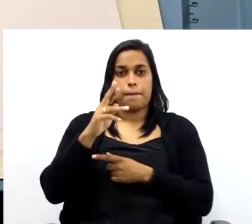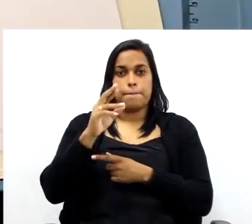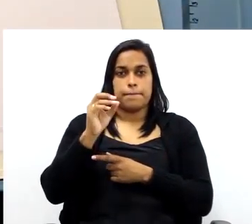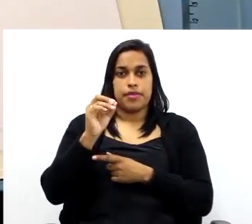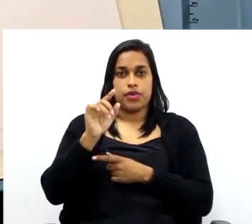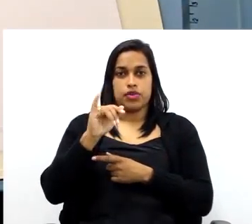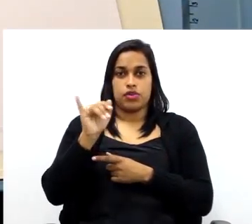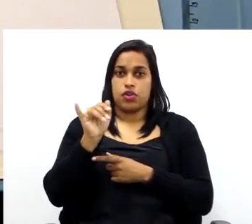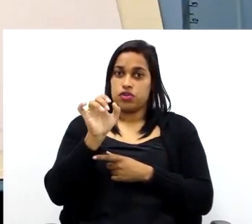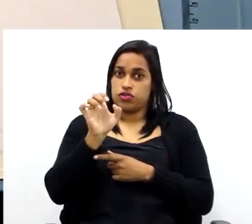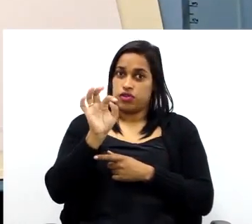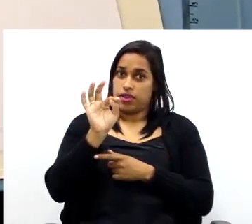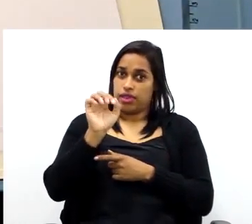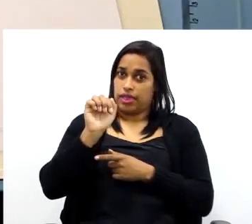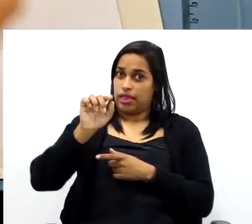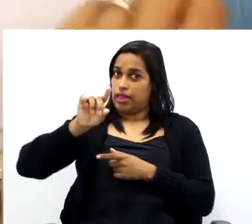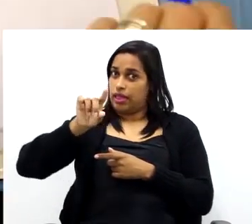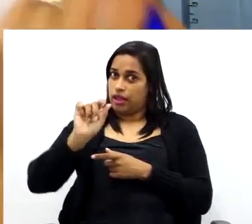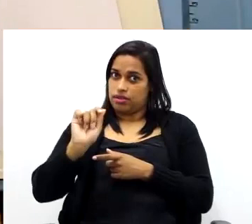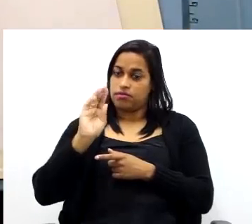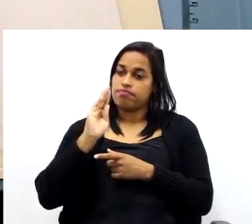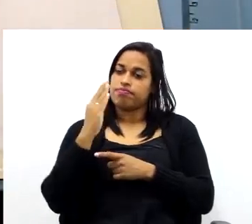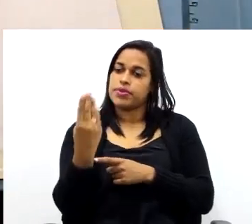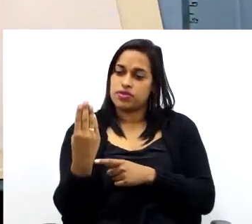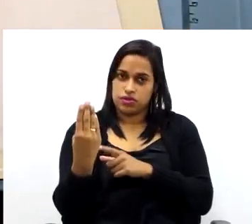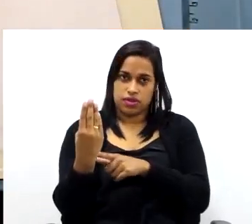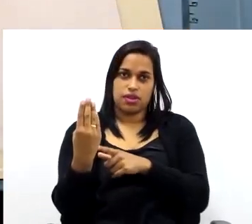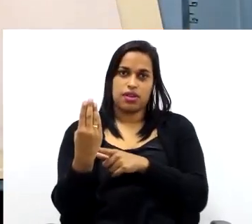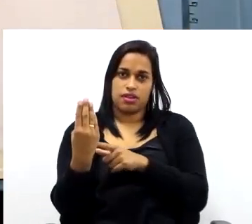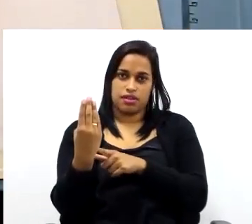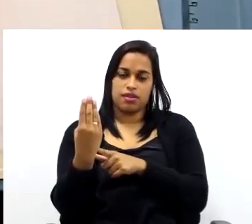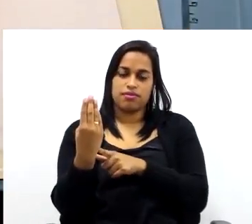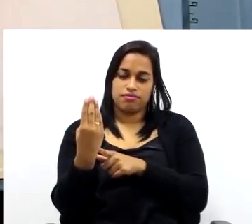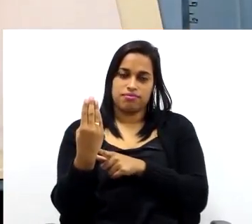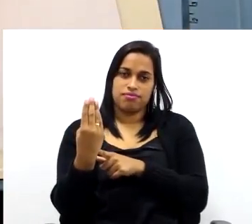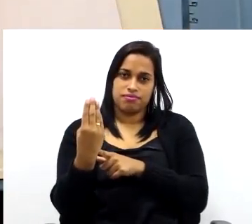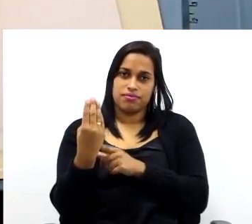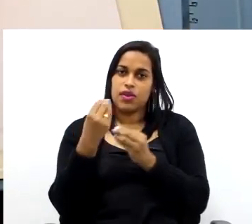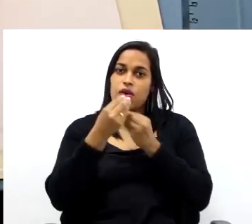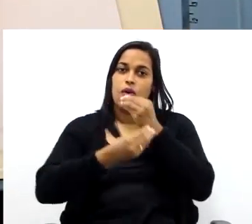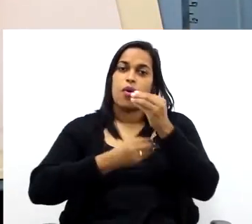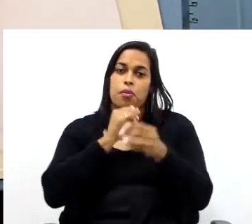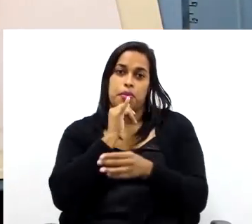de projeção, ela vai ser projetada em